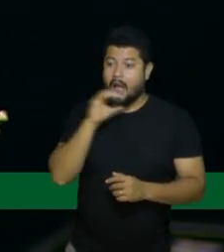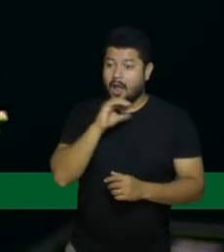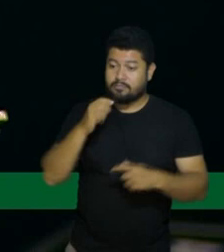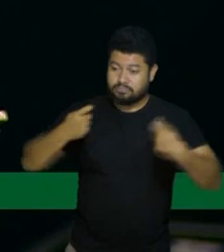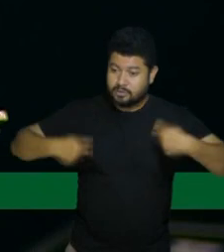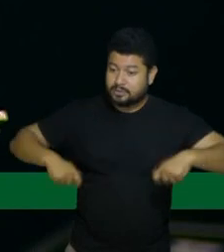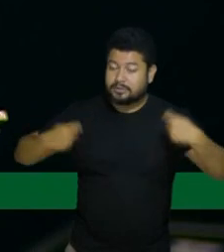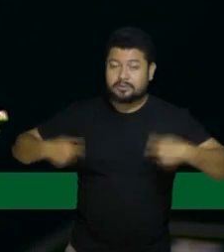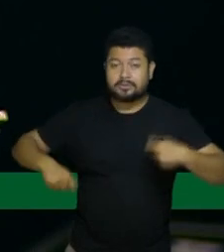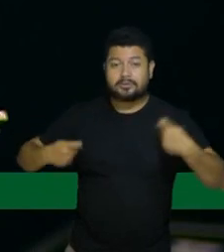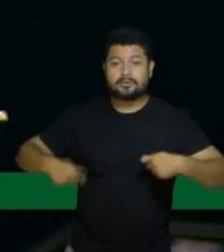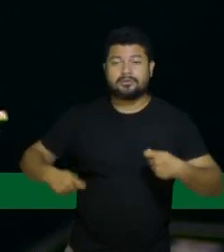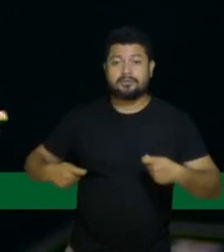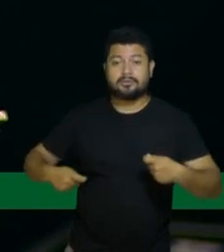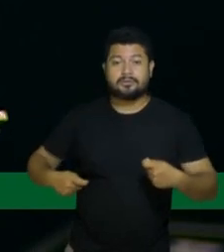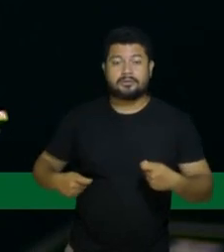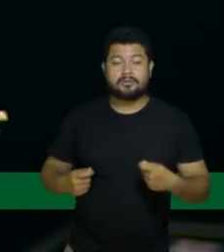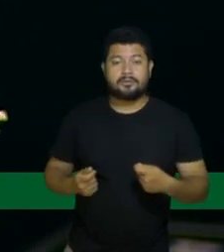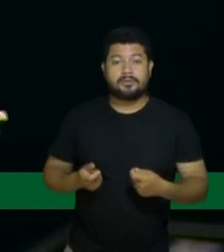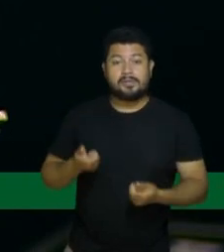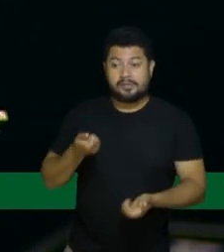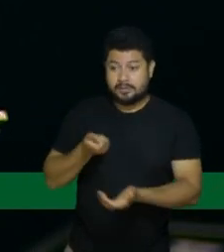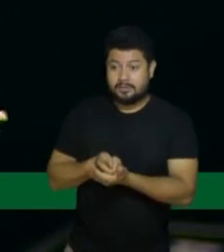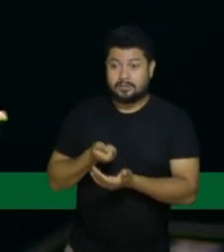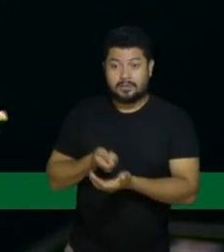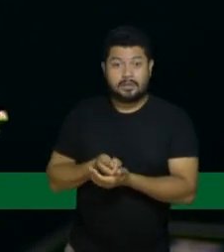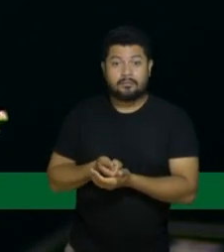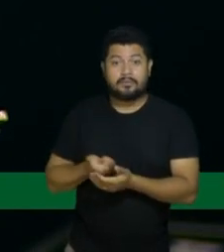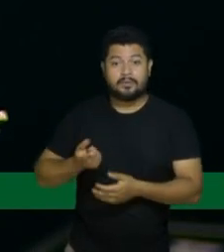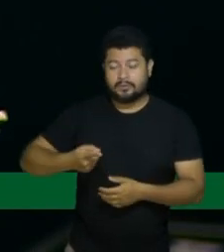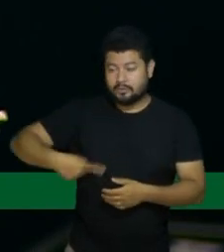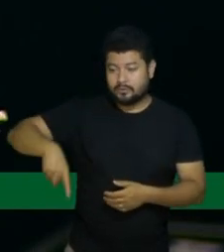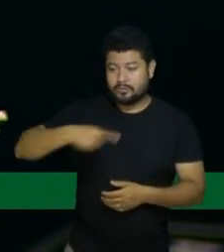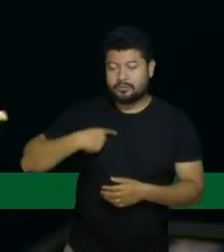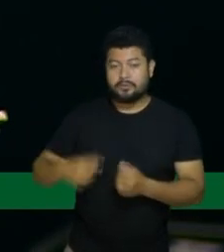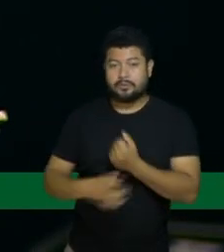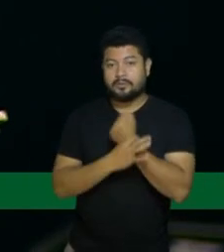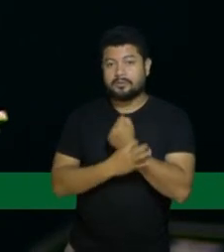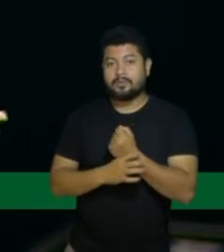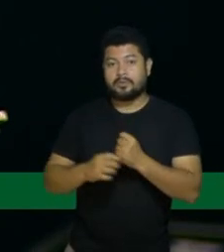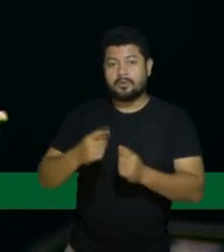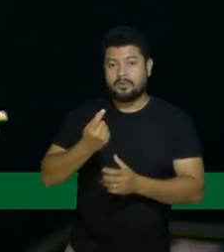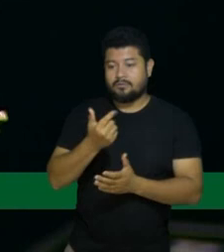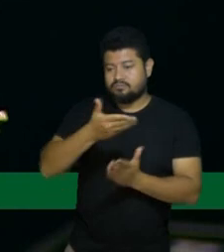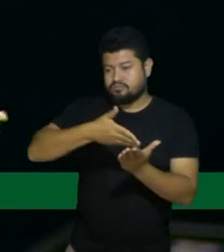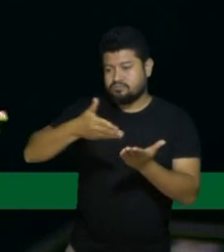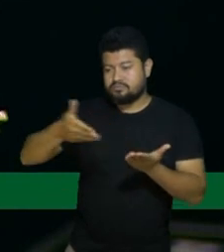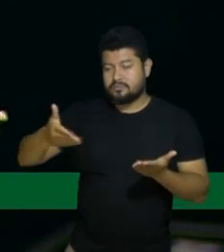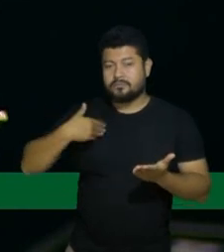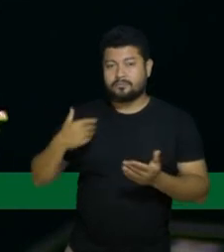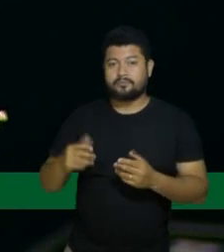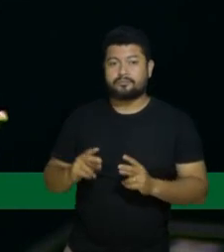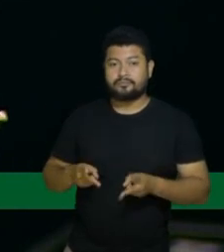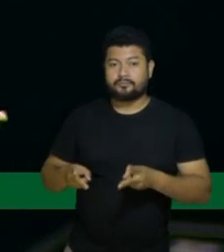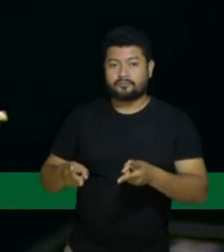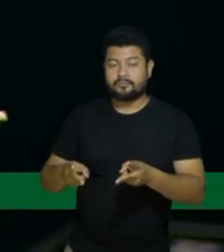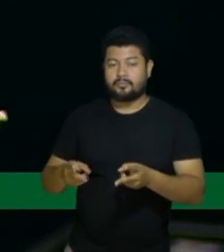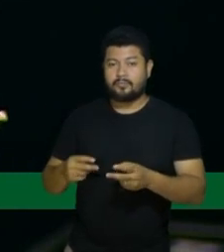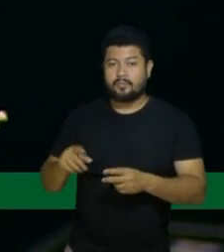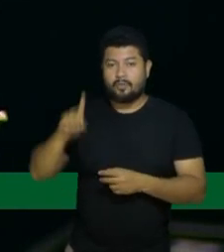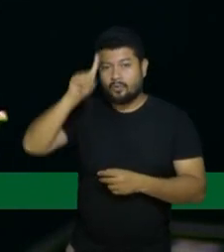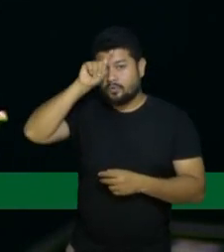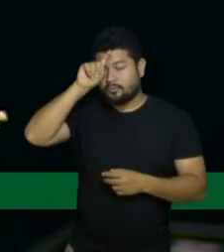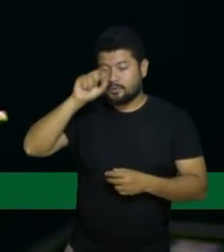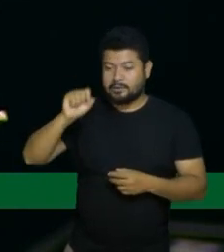juntos para encontrar soluções que garantam financiamento adequado e sustentável do Hospital